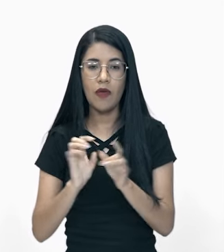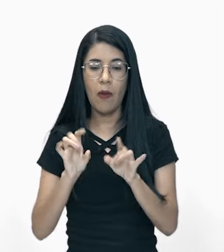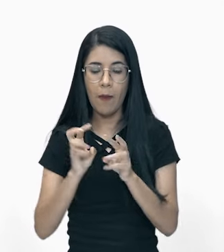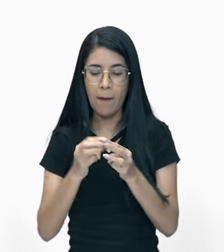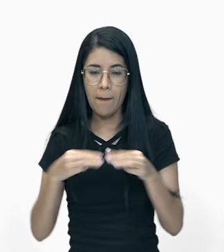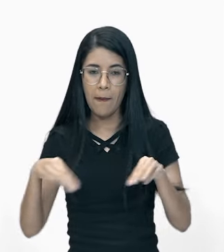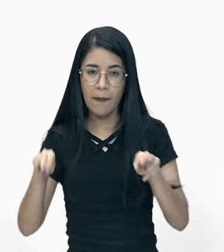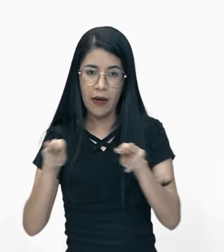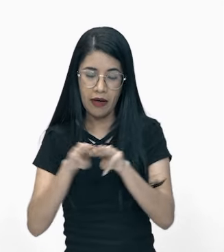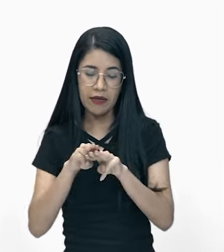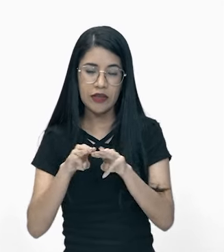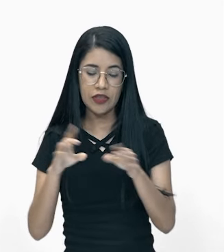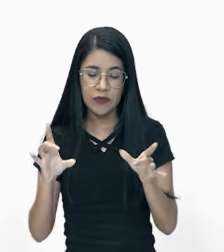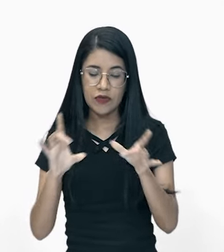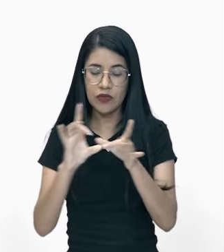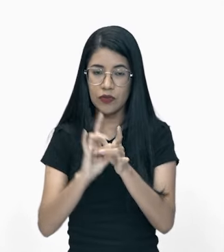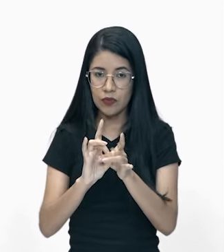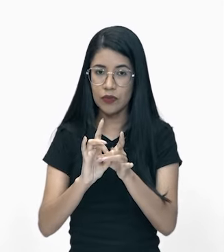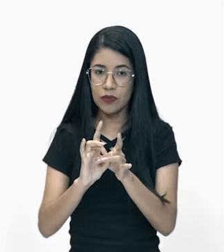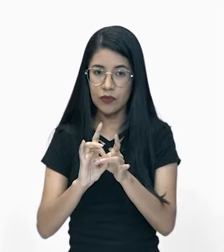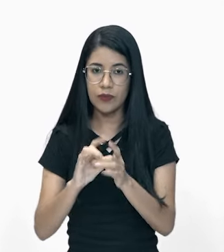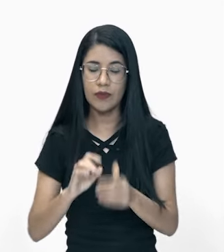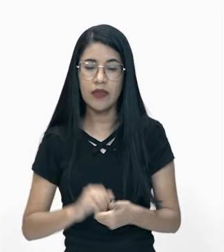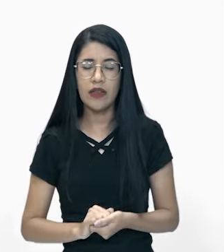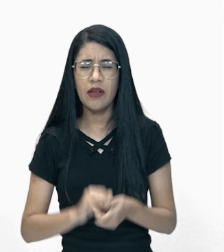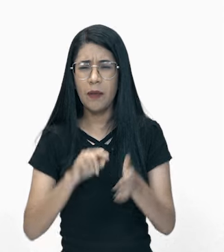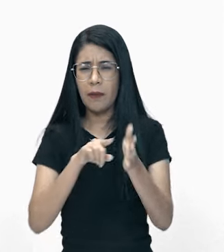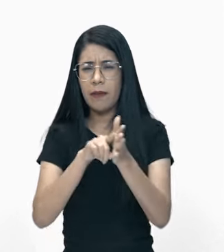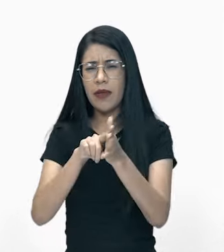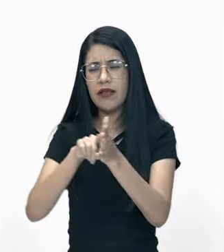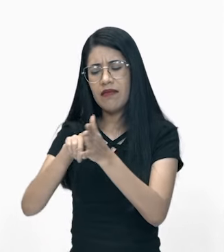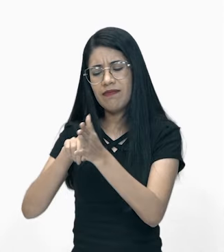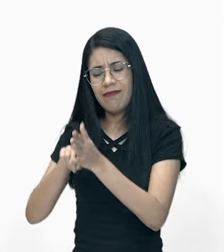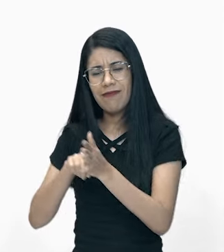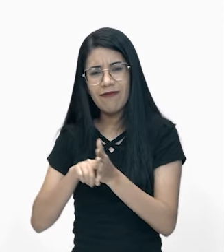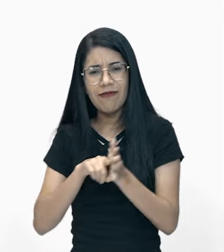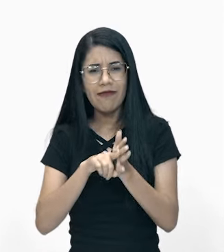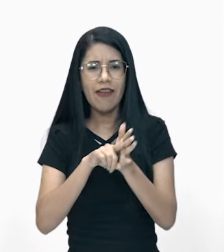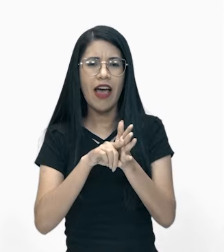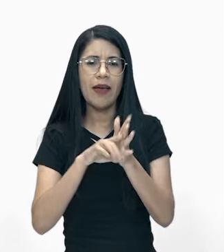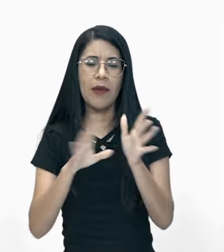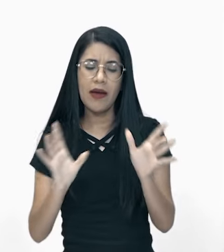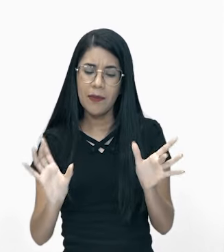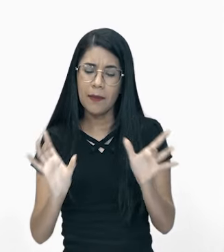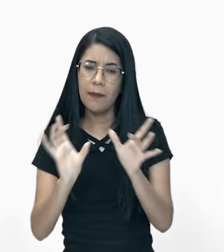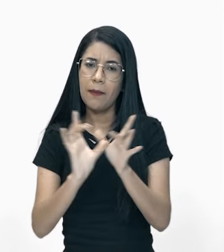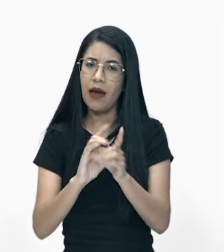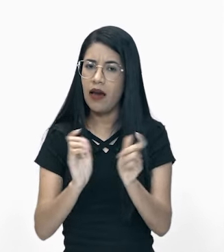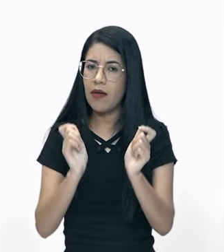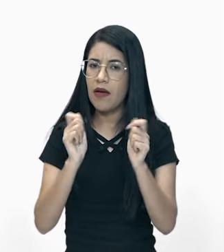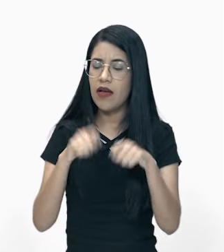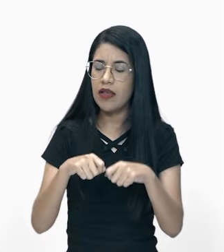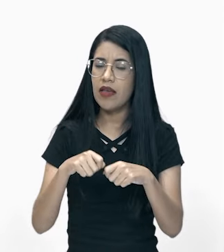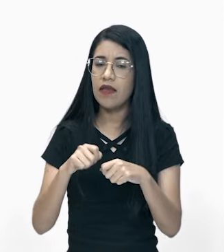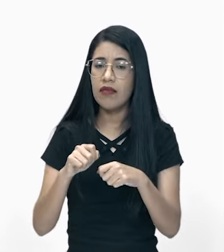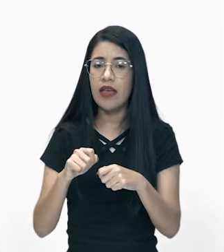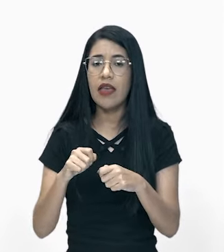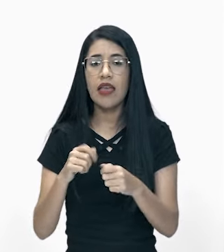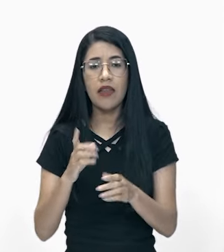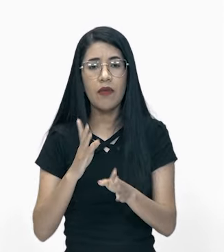magnetismo. Aí vários estudos tivemos para encontrar essa junção e logo nos deu